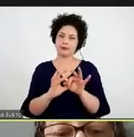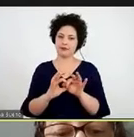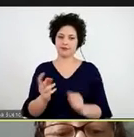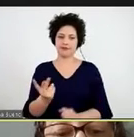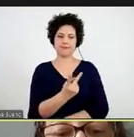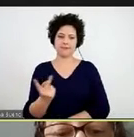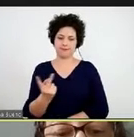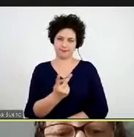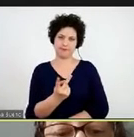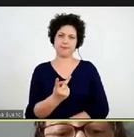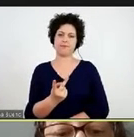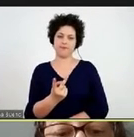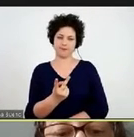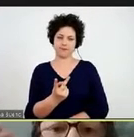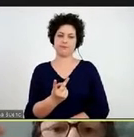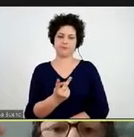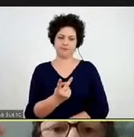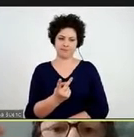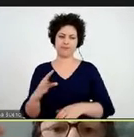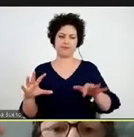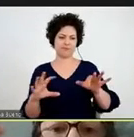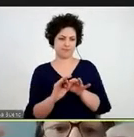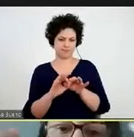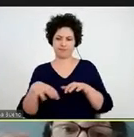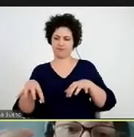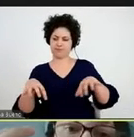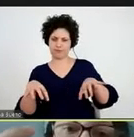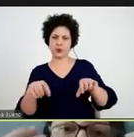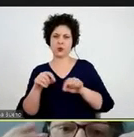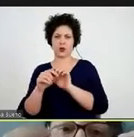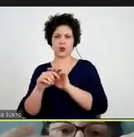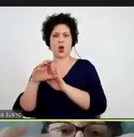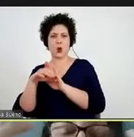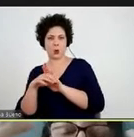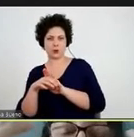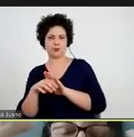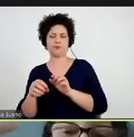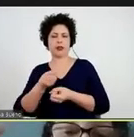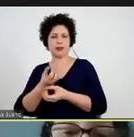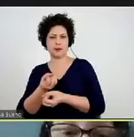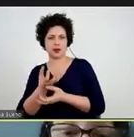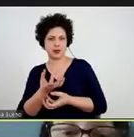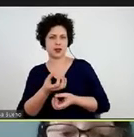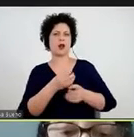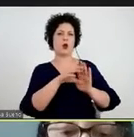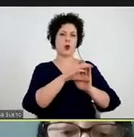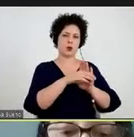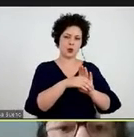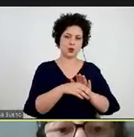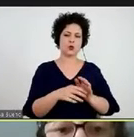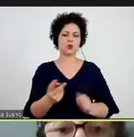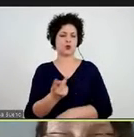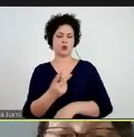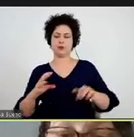dois planos, né, o plano de conteúdo, o plano de expressão e o plano de conteúdo, é